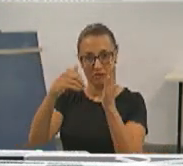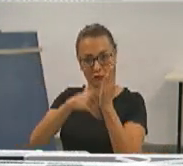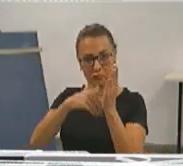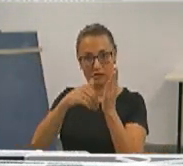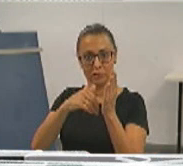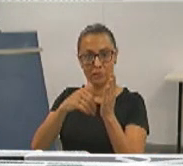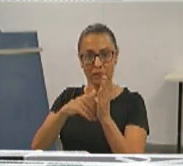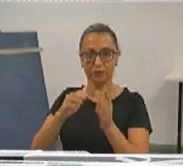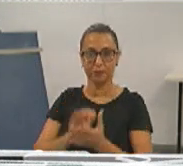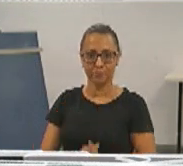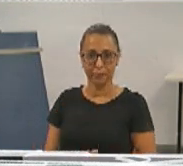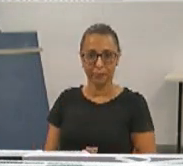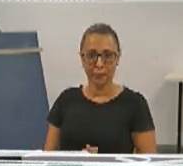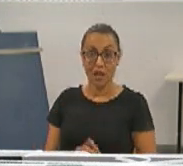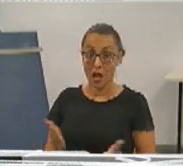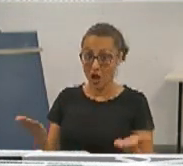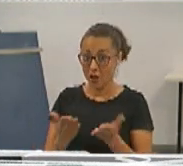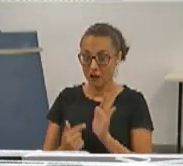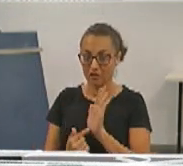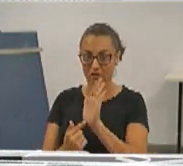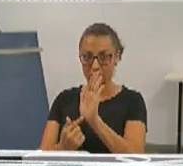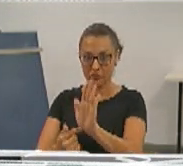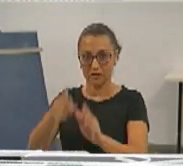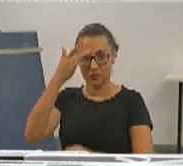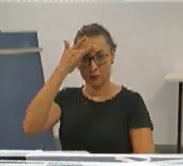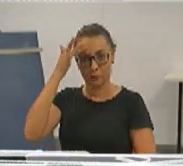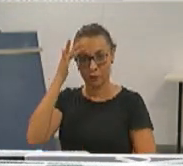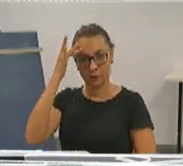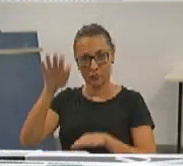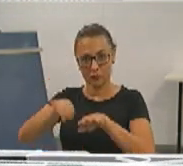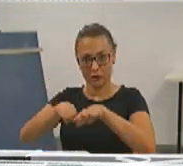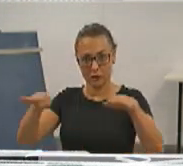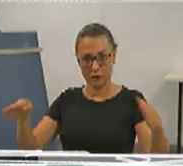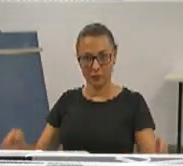Apresentamos agora os integrantes da mesa de debates.